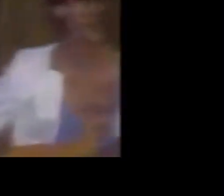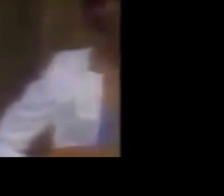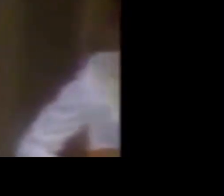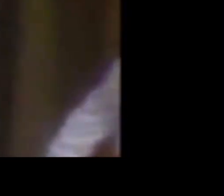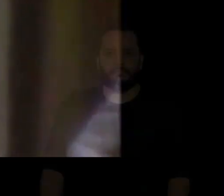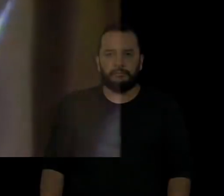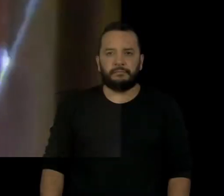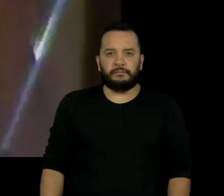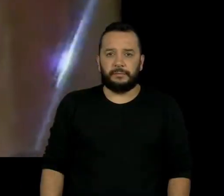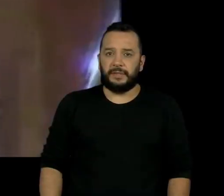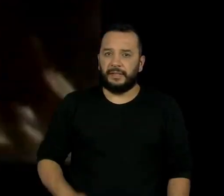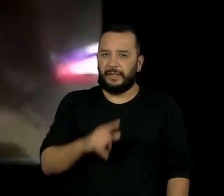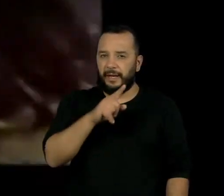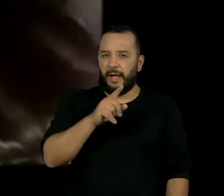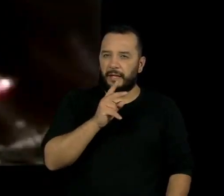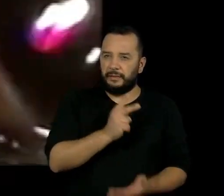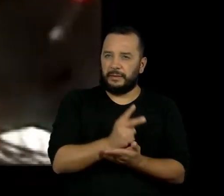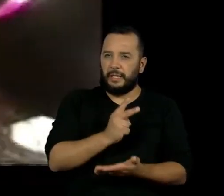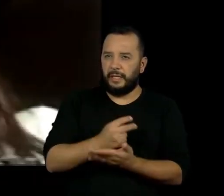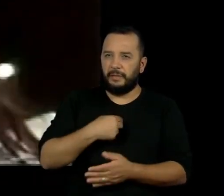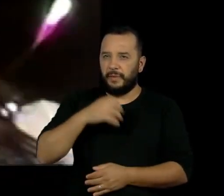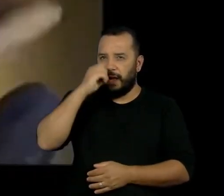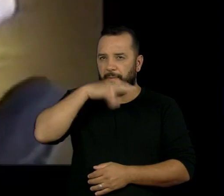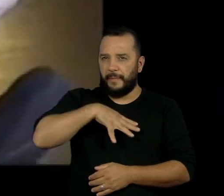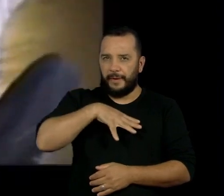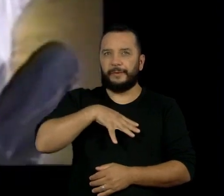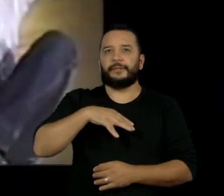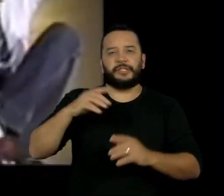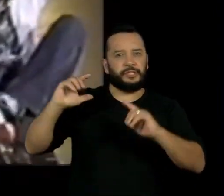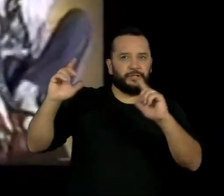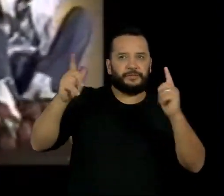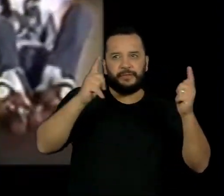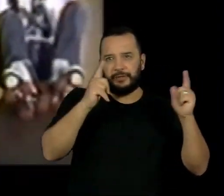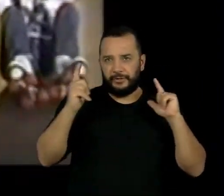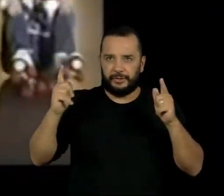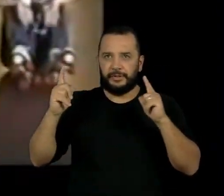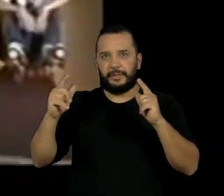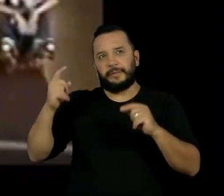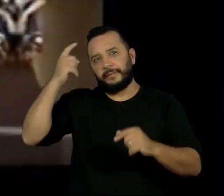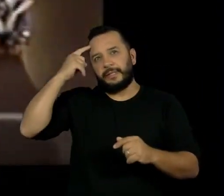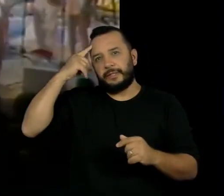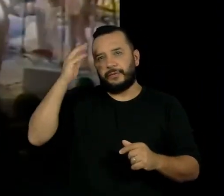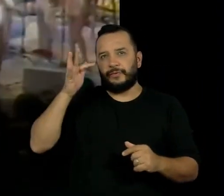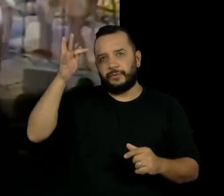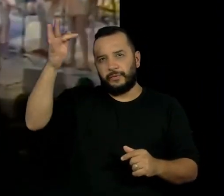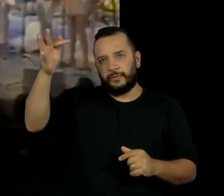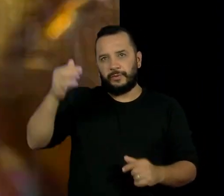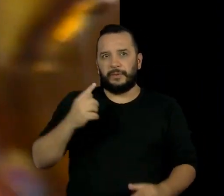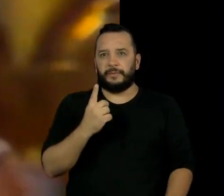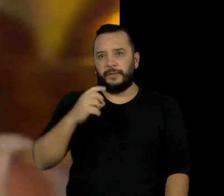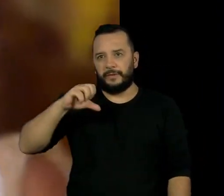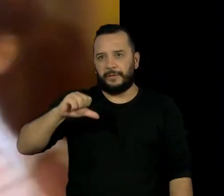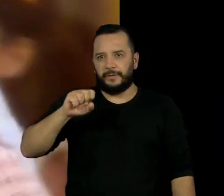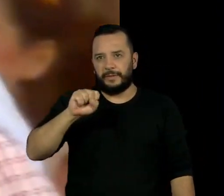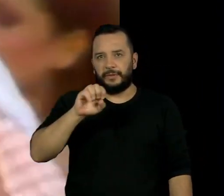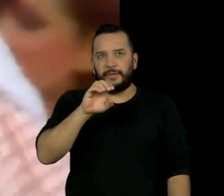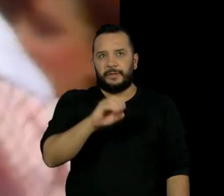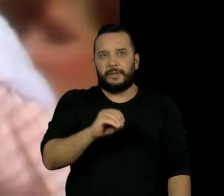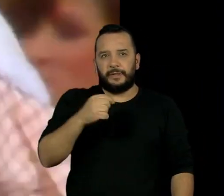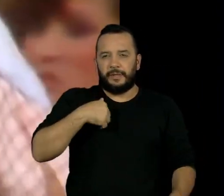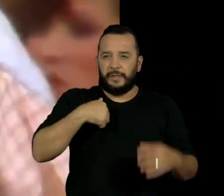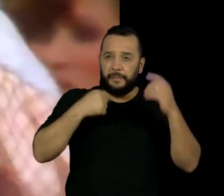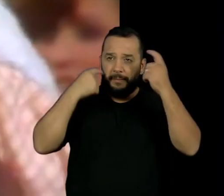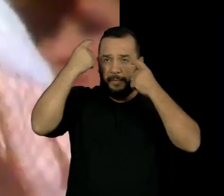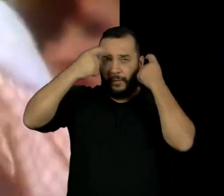Ela sempre foi rebelde, divertida e visionária. Já nos anos 80, se preocupava com as